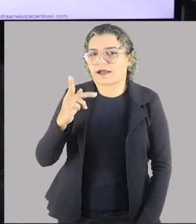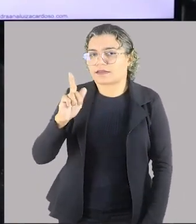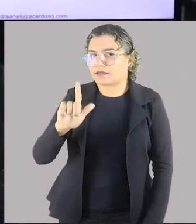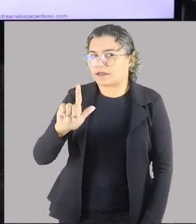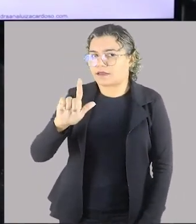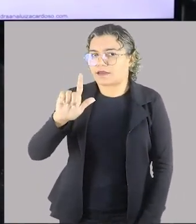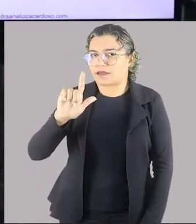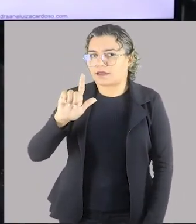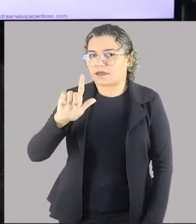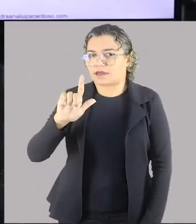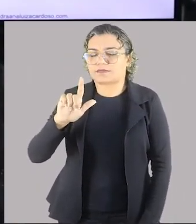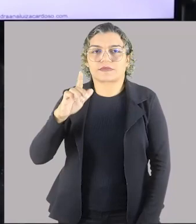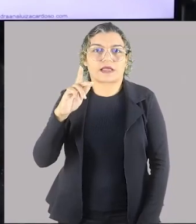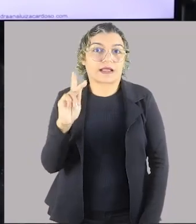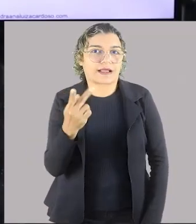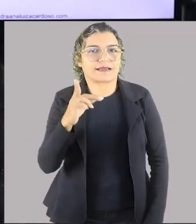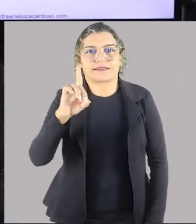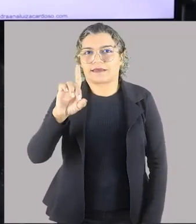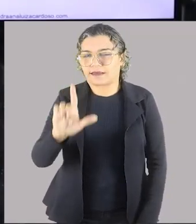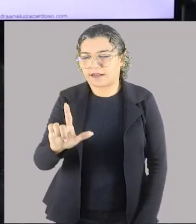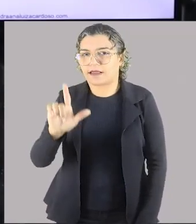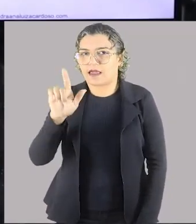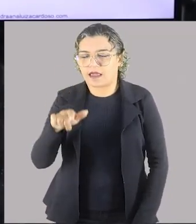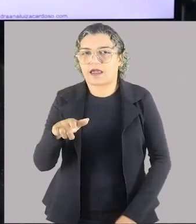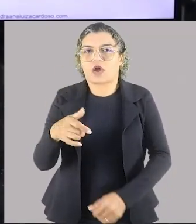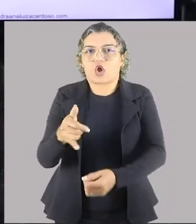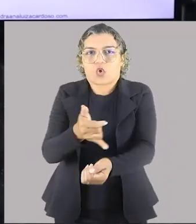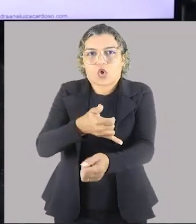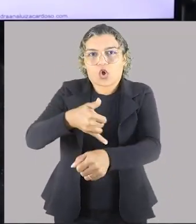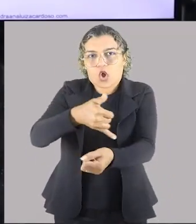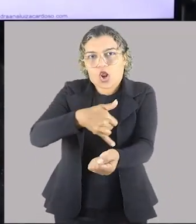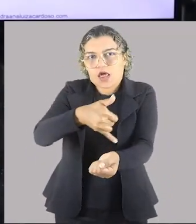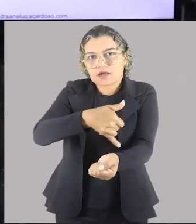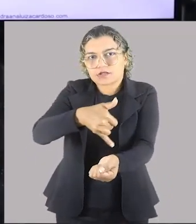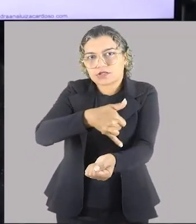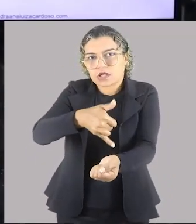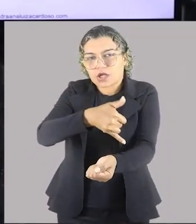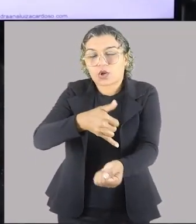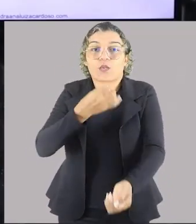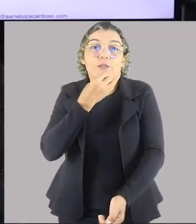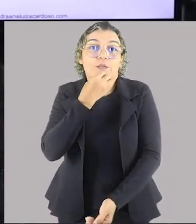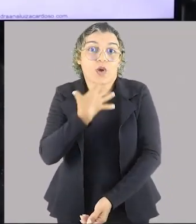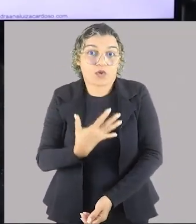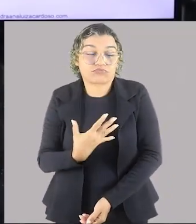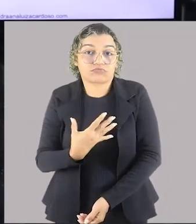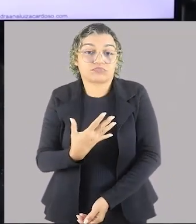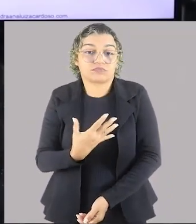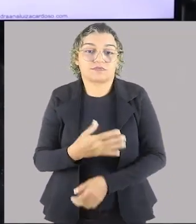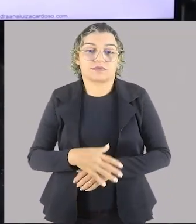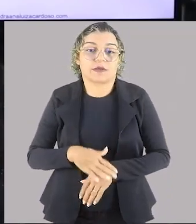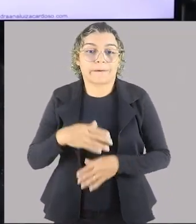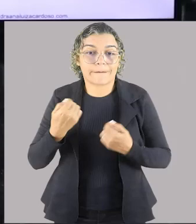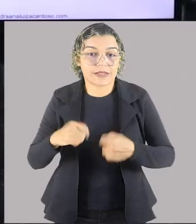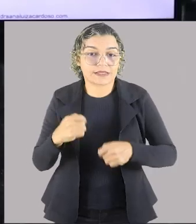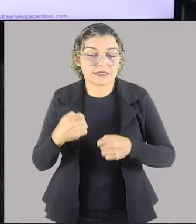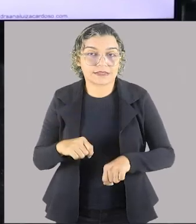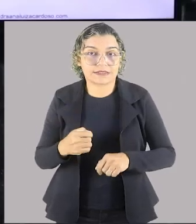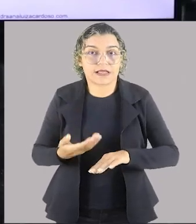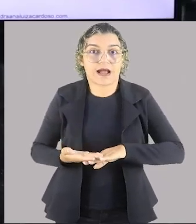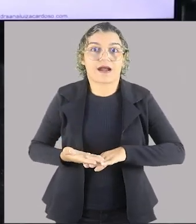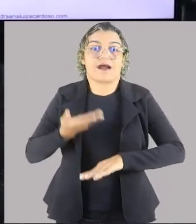o colesterol bom. Então, se ele é o colesterol bom, ele tem que estar alto, tá? Ele tem que estar valores altos. Qual é a